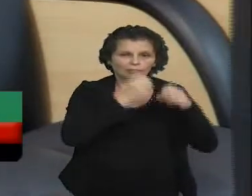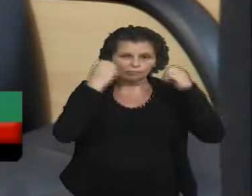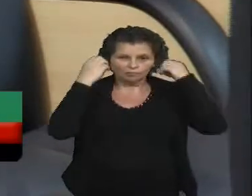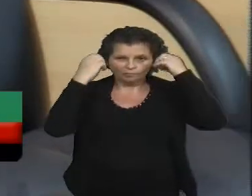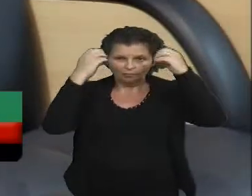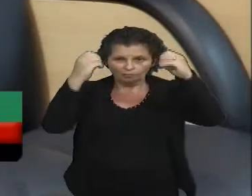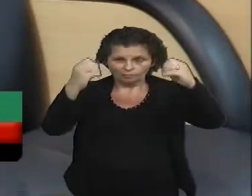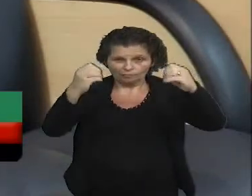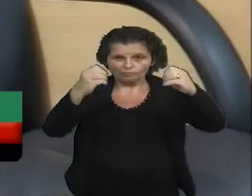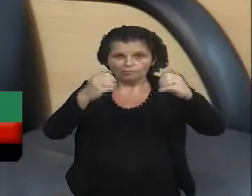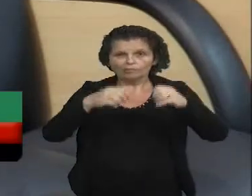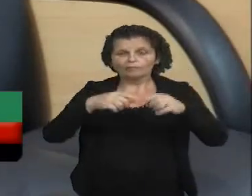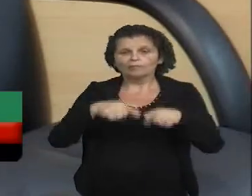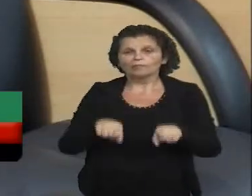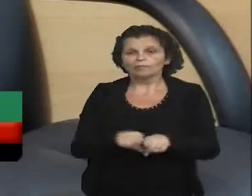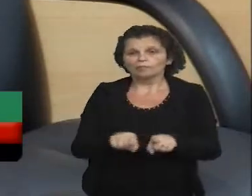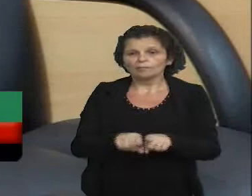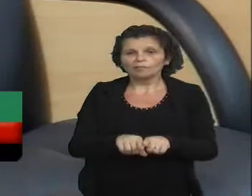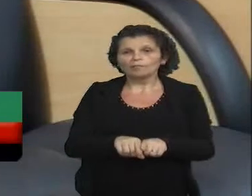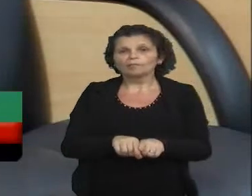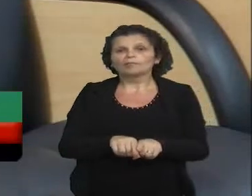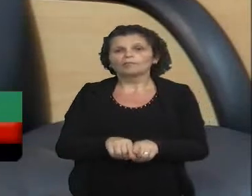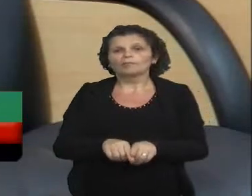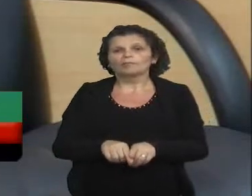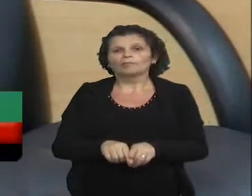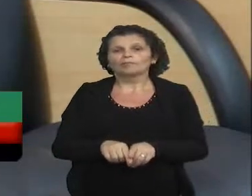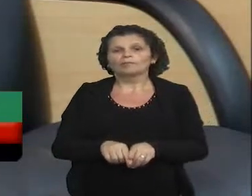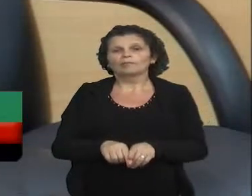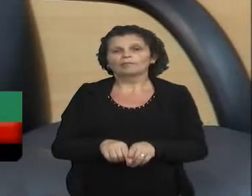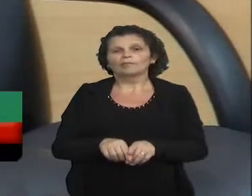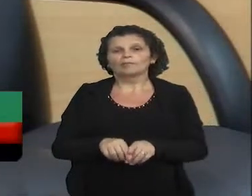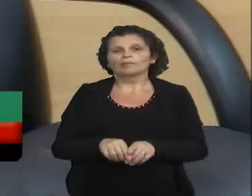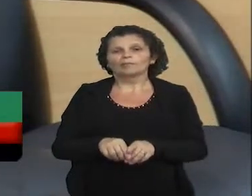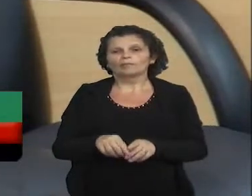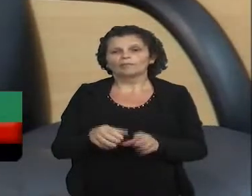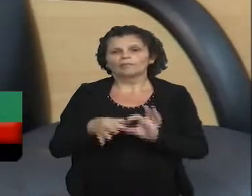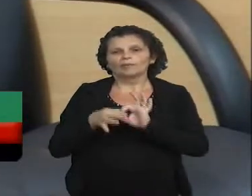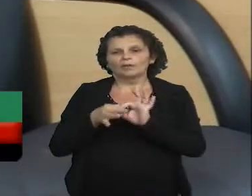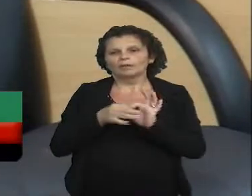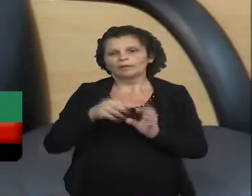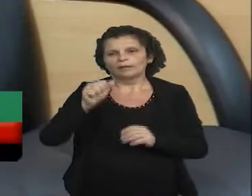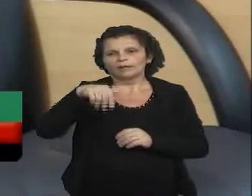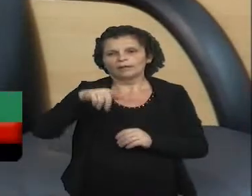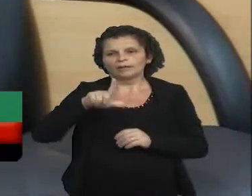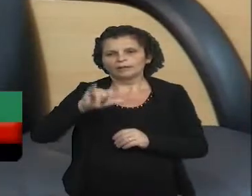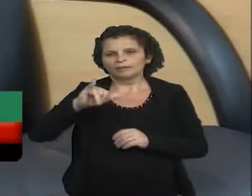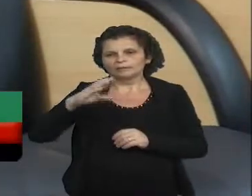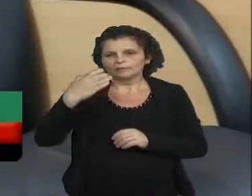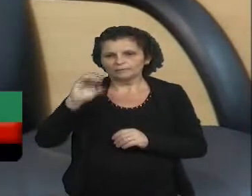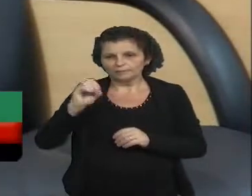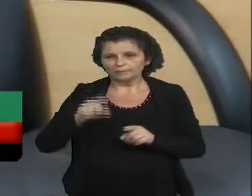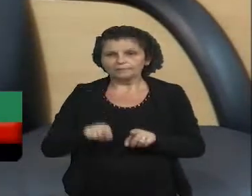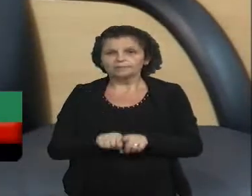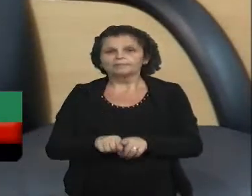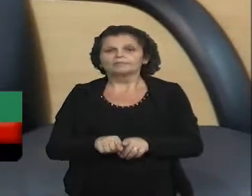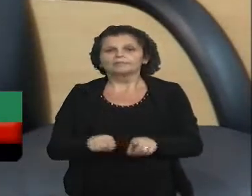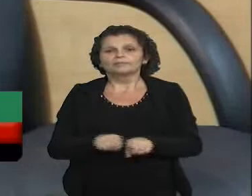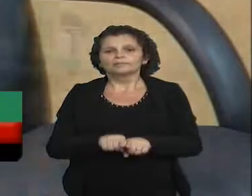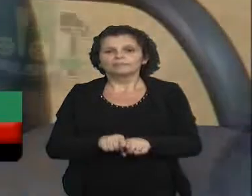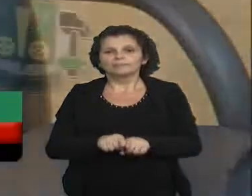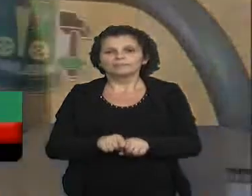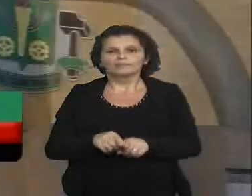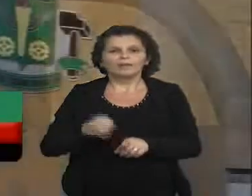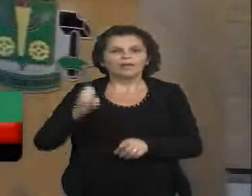iluminação pública, a rua Reginaldo da Silva, número 295, Jardim Aliança. Indicação da nobre vereadora